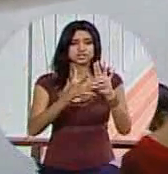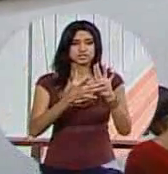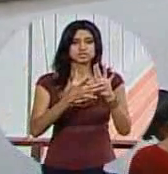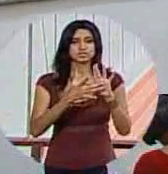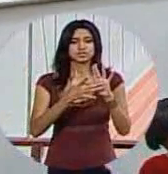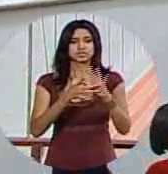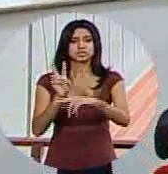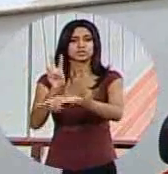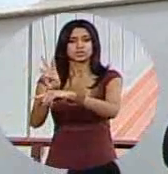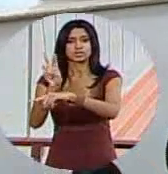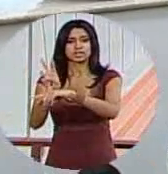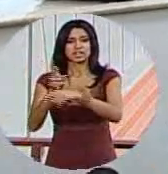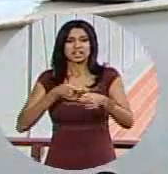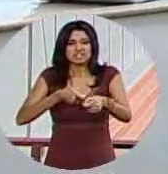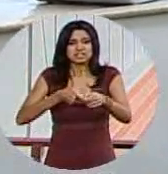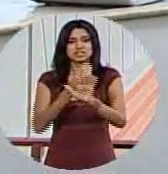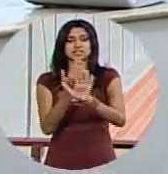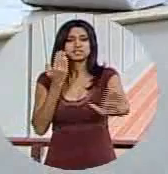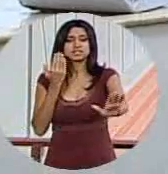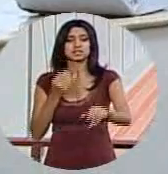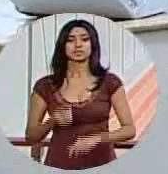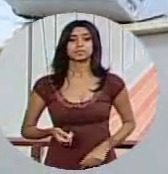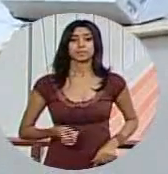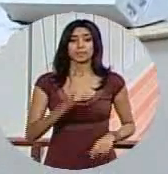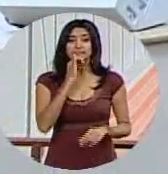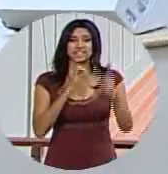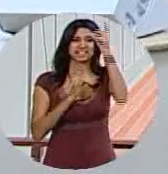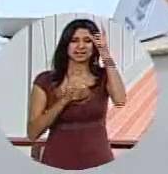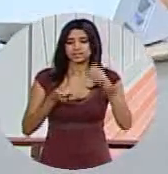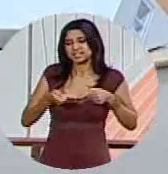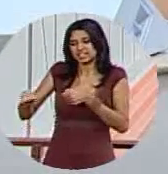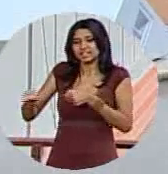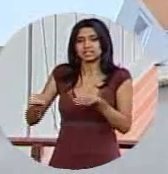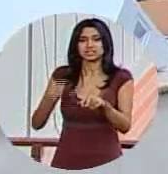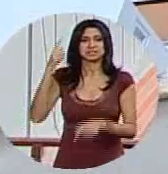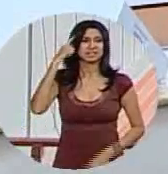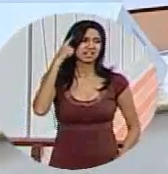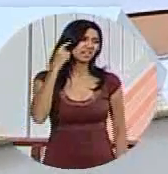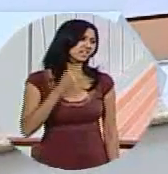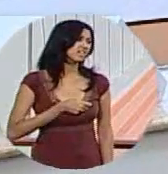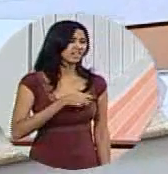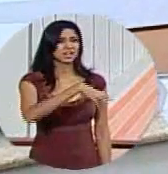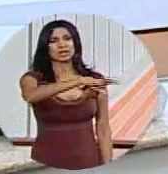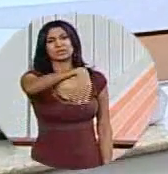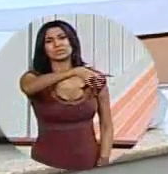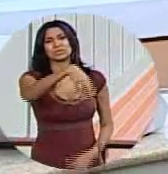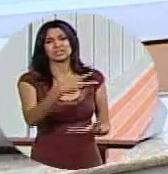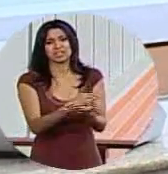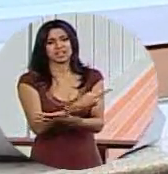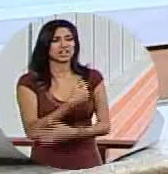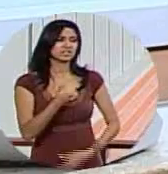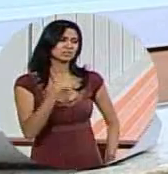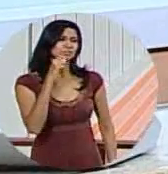da tentação. Mas se na hora você diz: puxa, mas todo mundo faz, todo mundo só, por que não eu? Aí